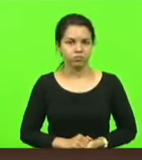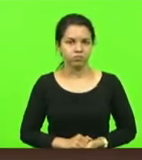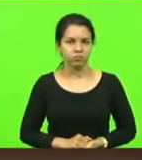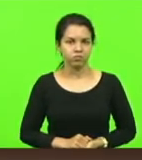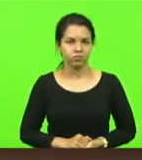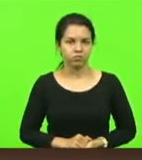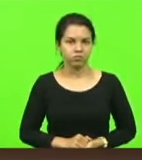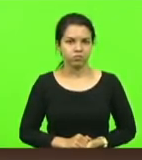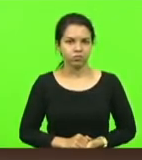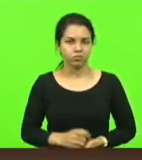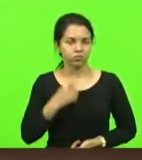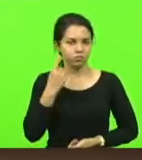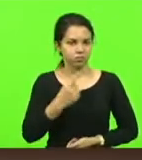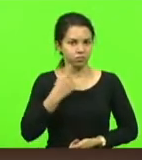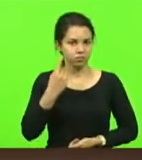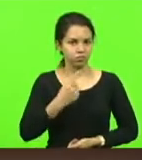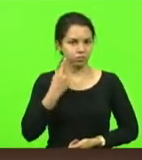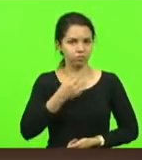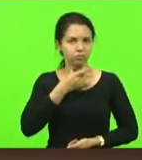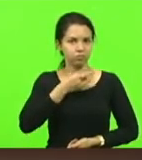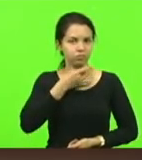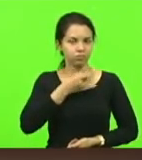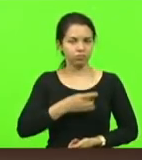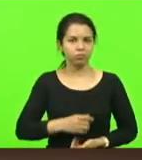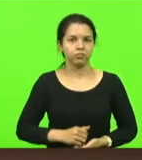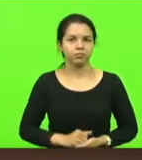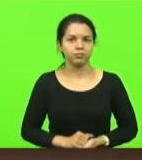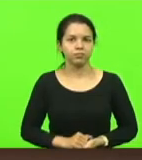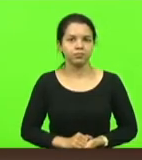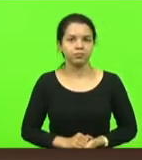Com a palavra, deputado Valdir Cobalcini.